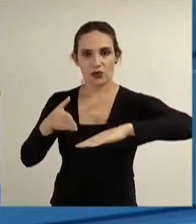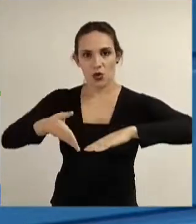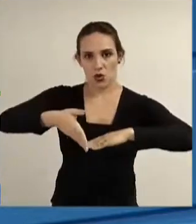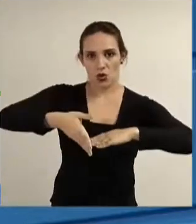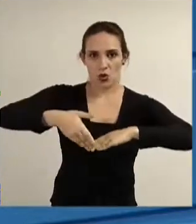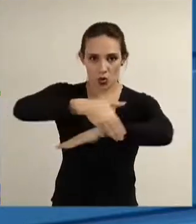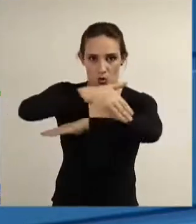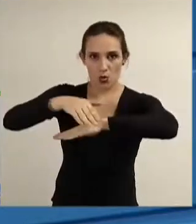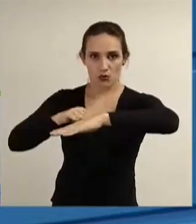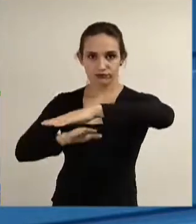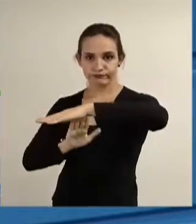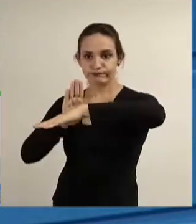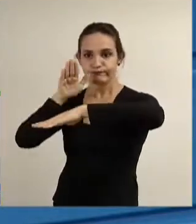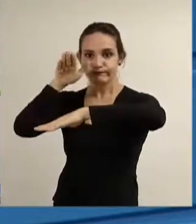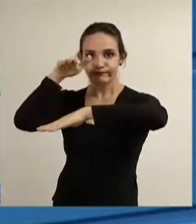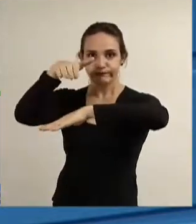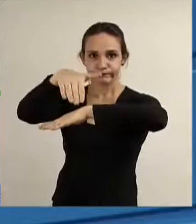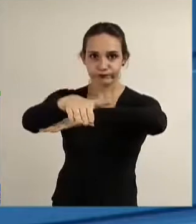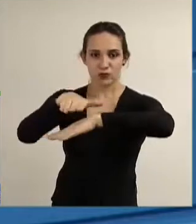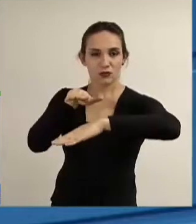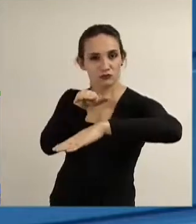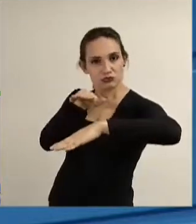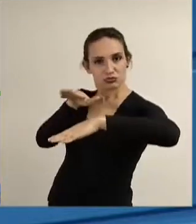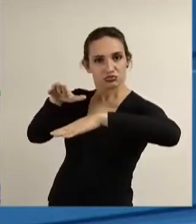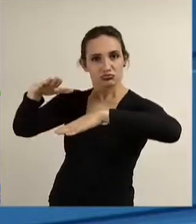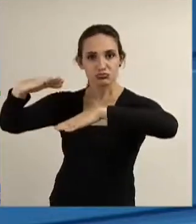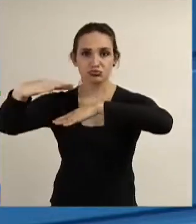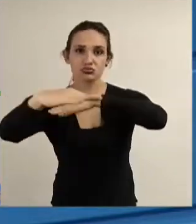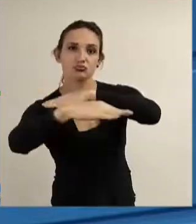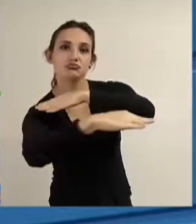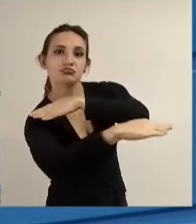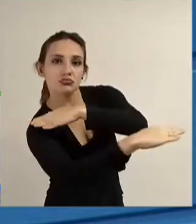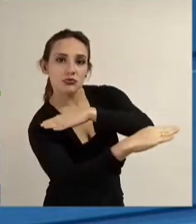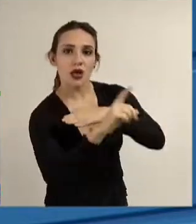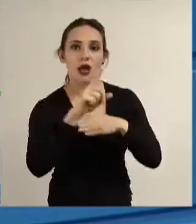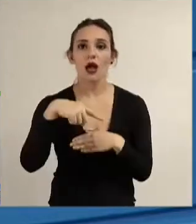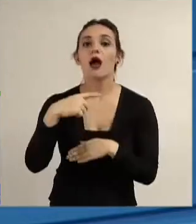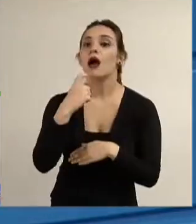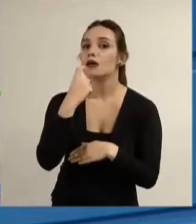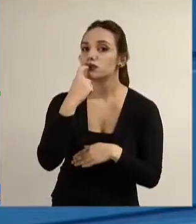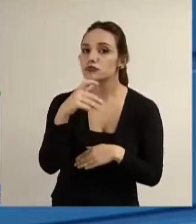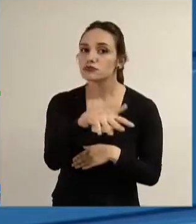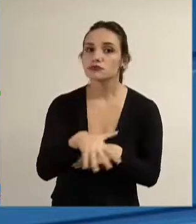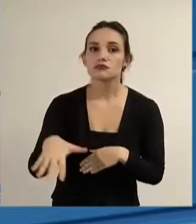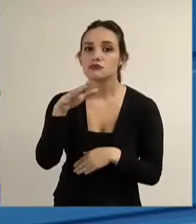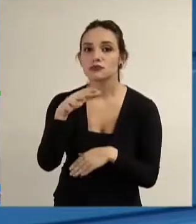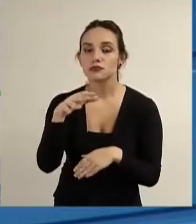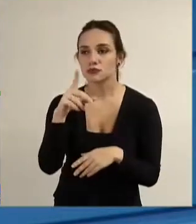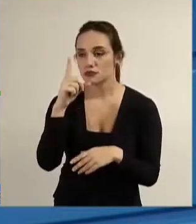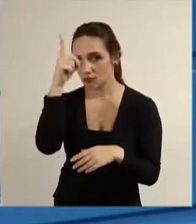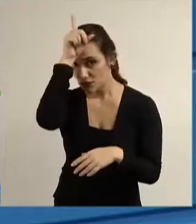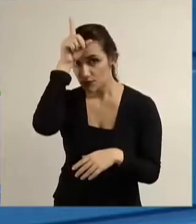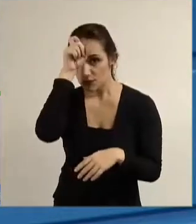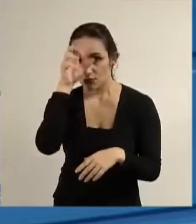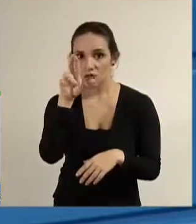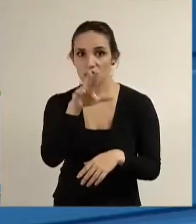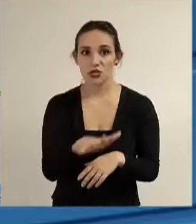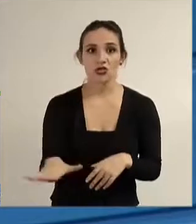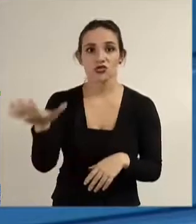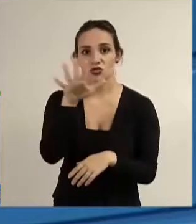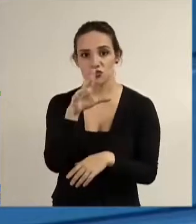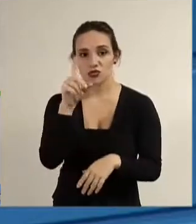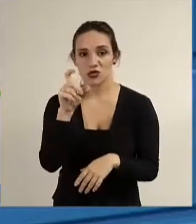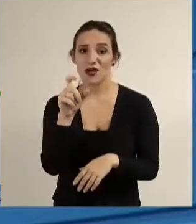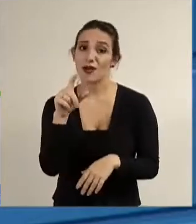Estrela Porã, Roma, até o Bonanza, que fica ao lado das obras do futuro Hospital Regional de Dourados. Esse viaduto é de